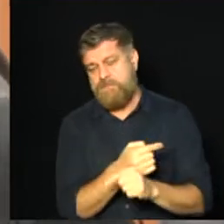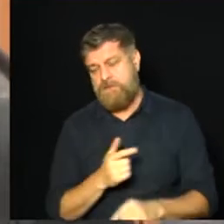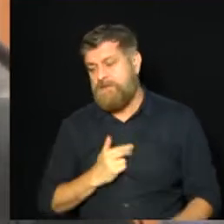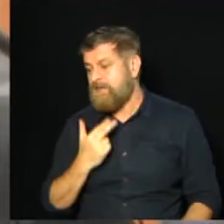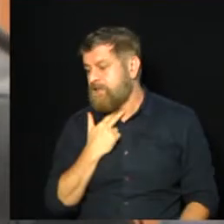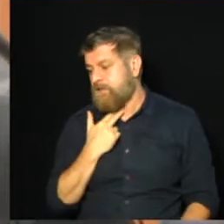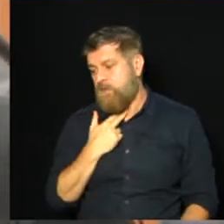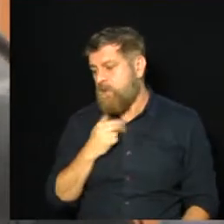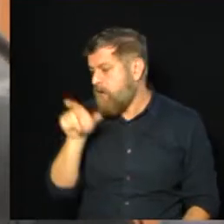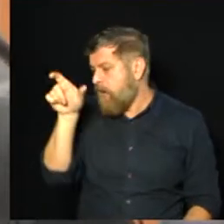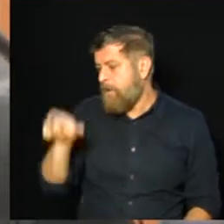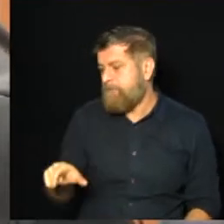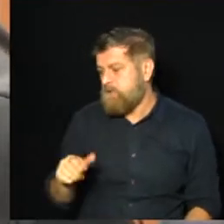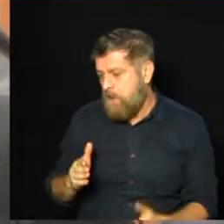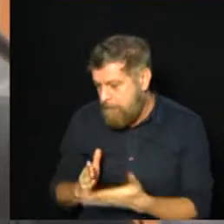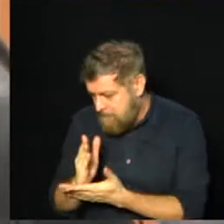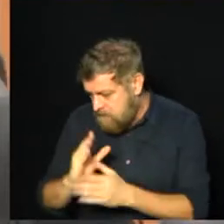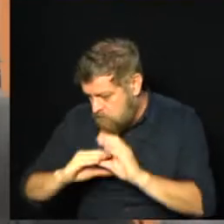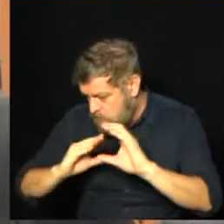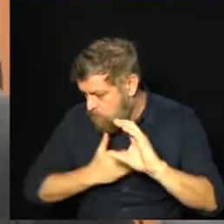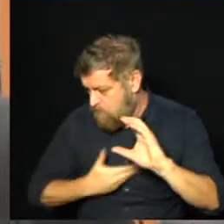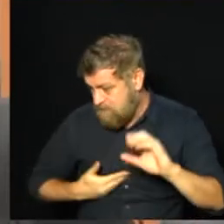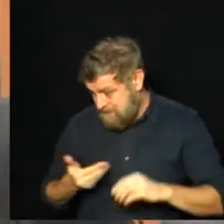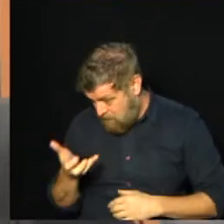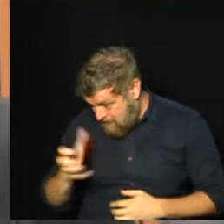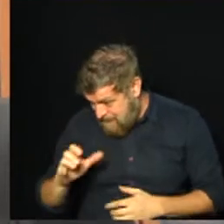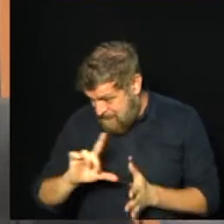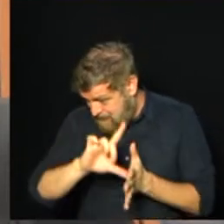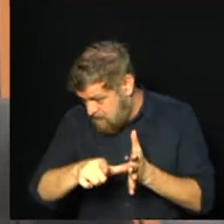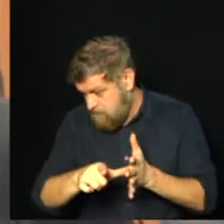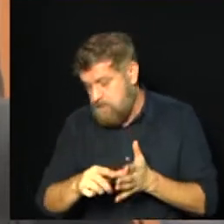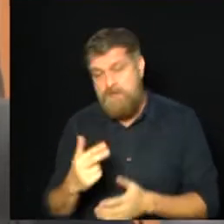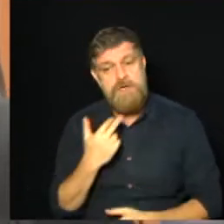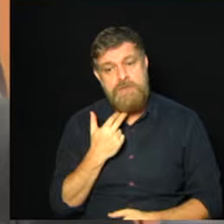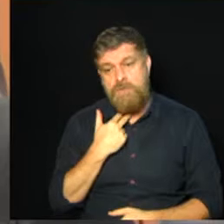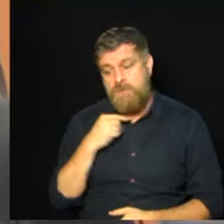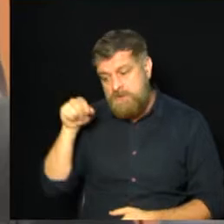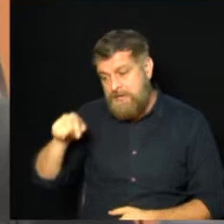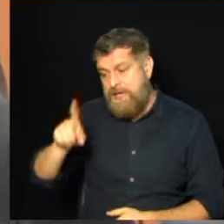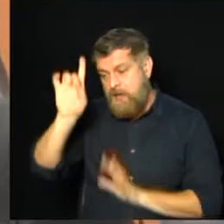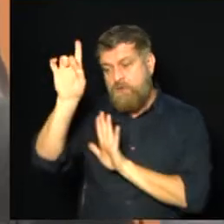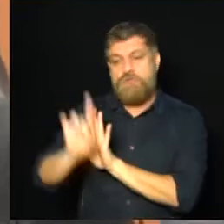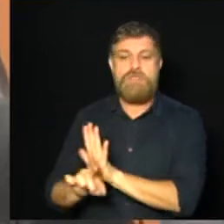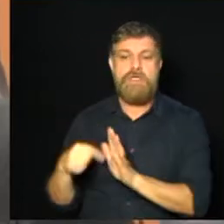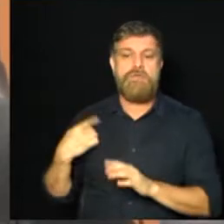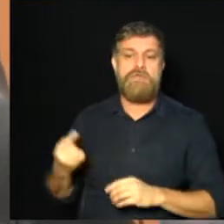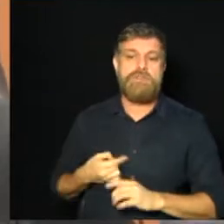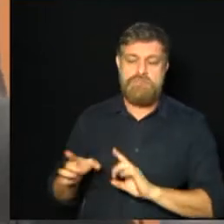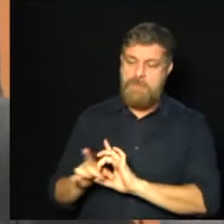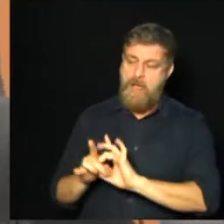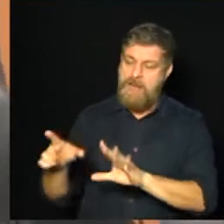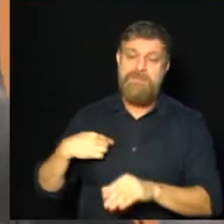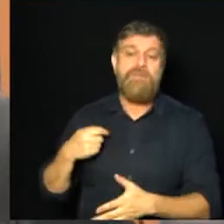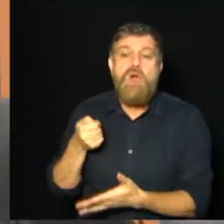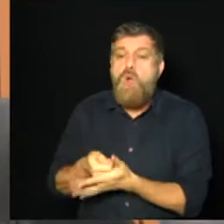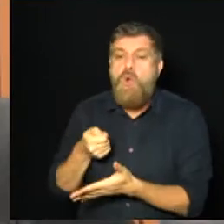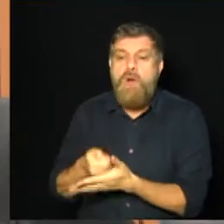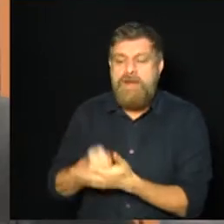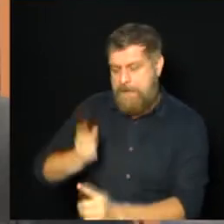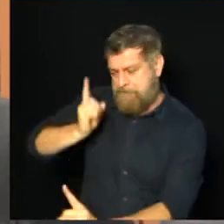atuação. Eu acho que a autonomia do profissional tem que ser preservada, ninguém pode obrigá-lo a fazer nada, até